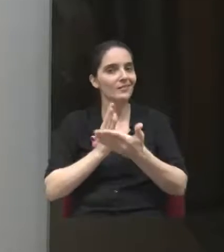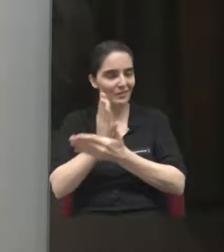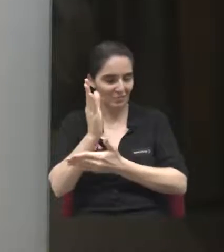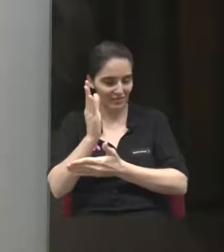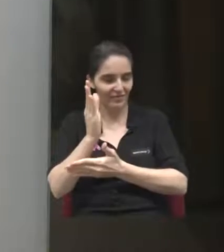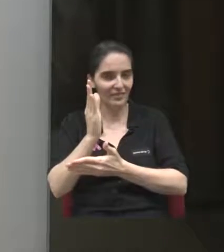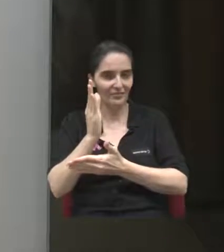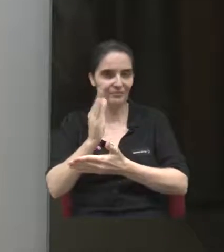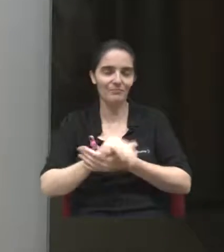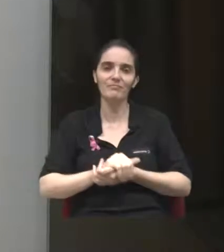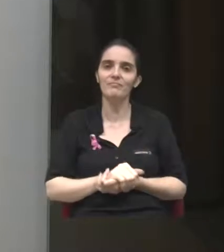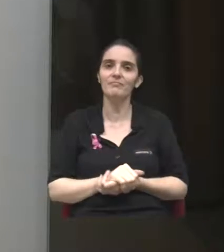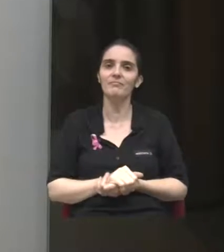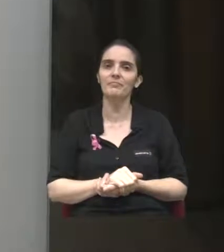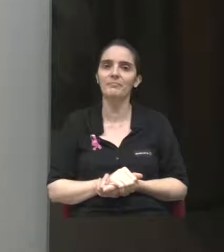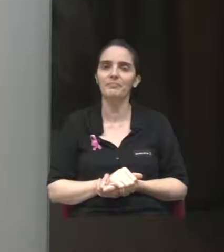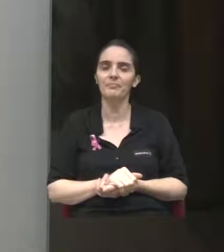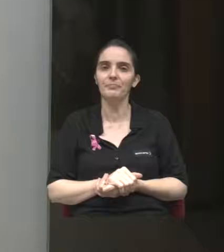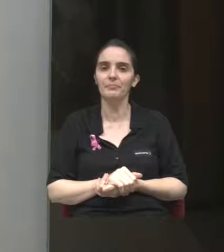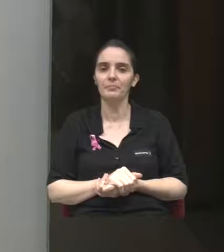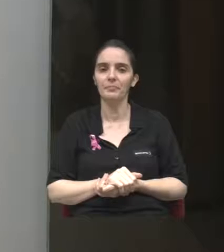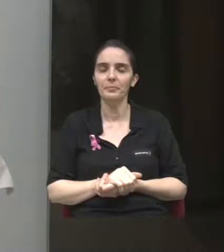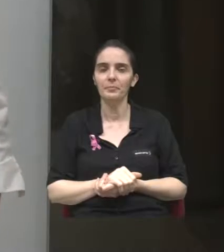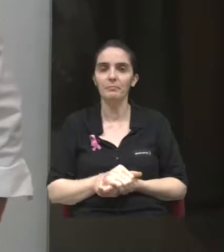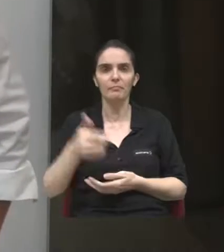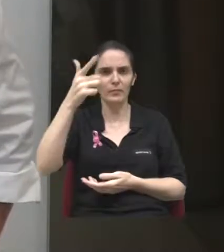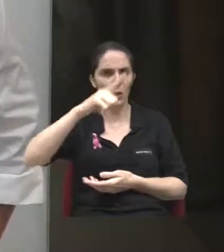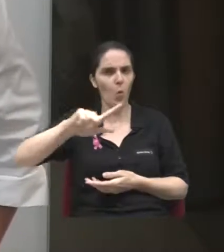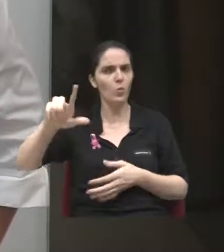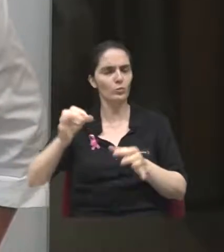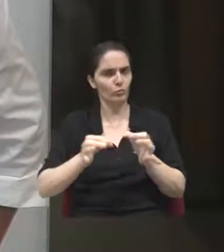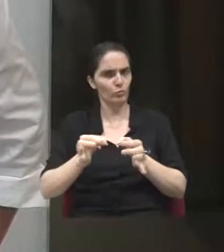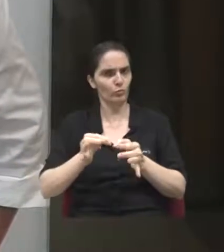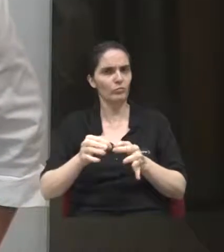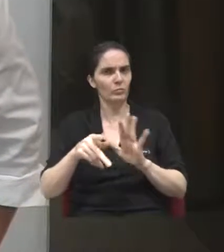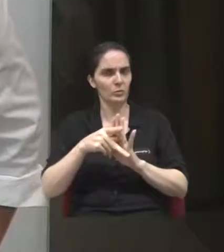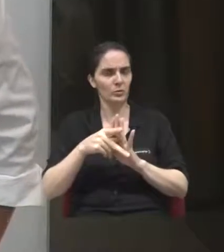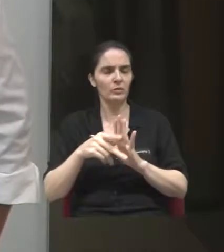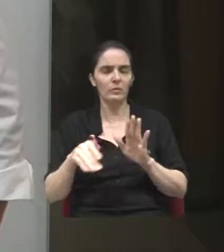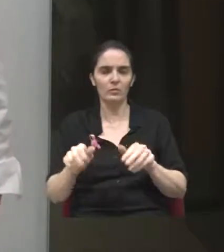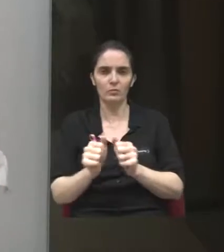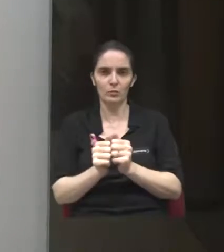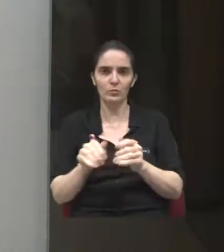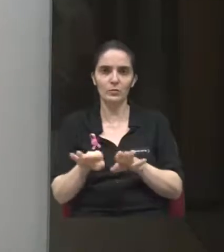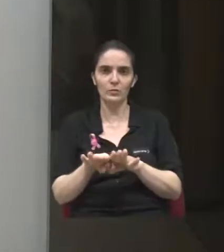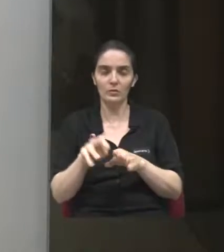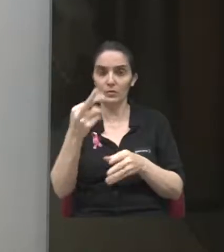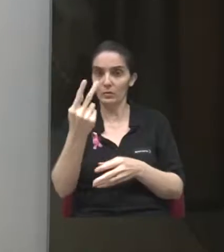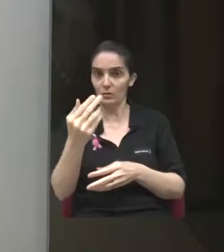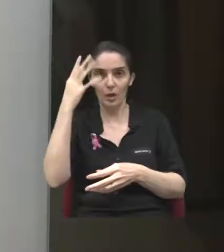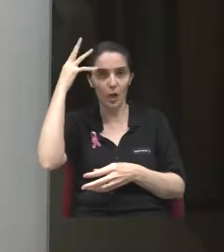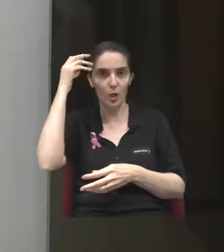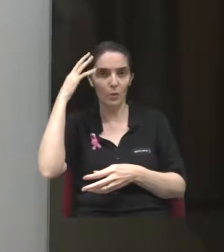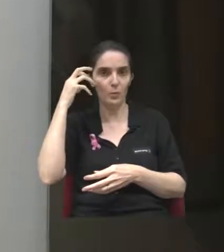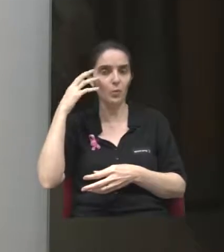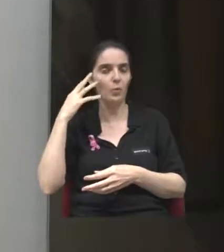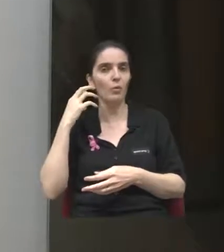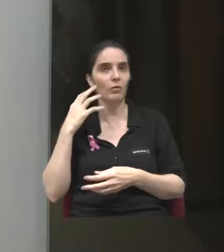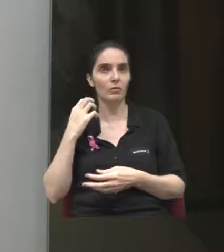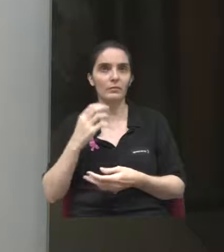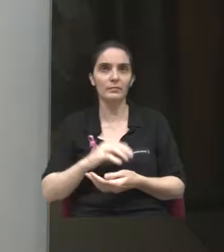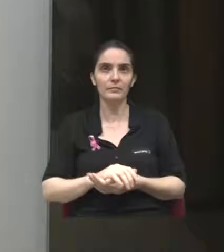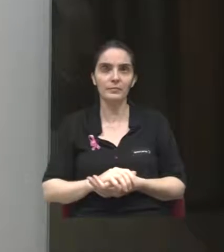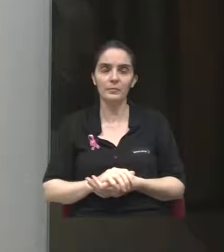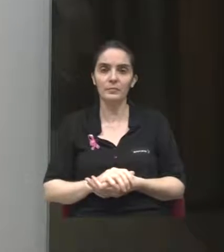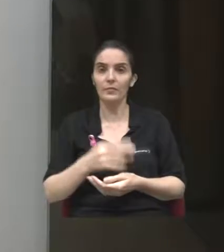dentre outros que também julgo de extrema importância, como o da vereadora Lubogo, que fez com que os